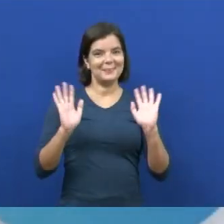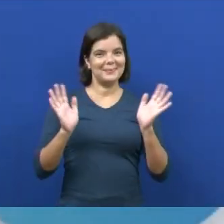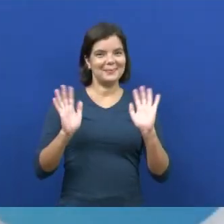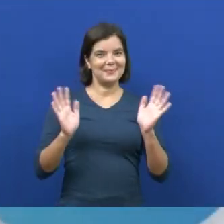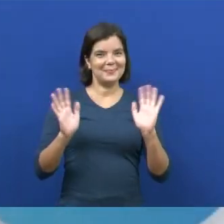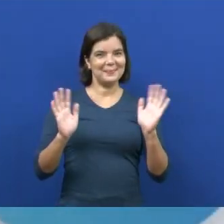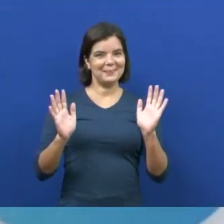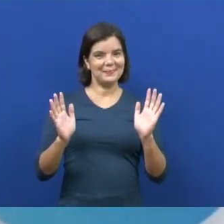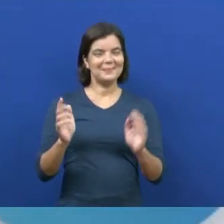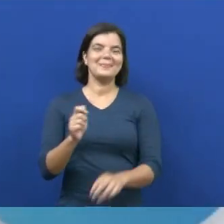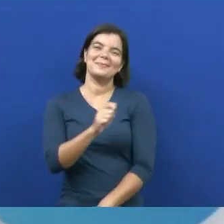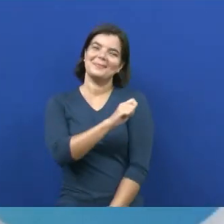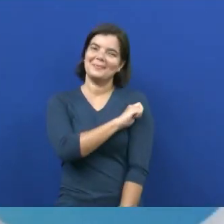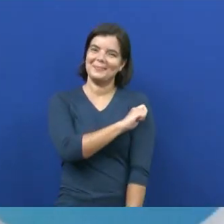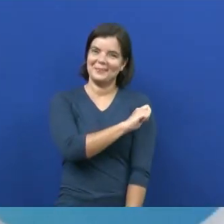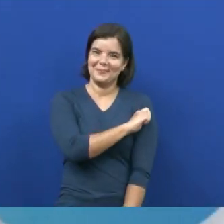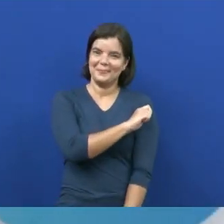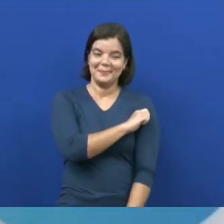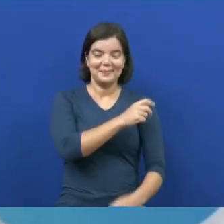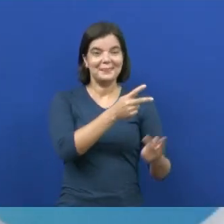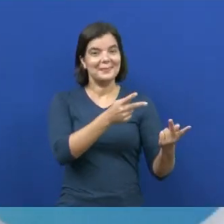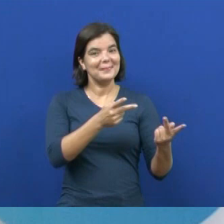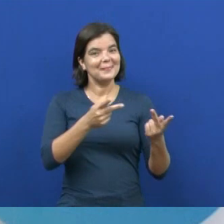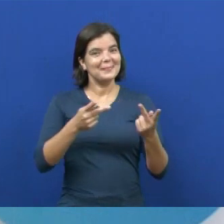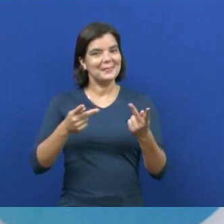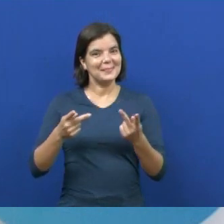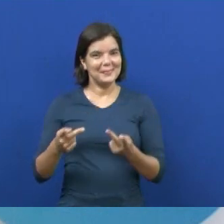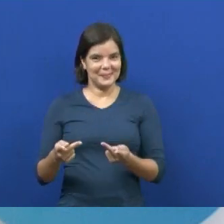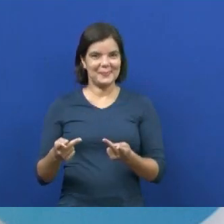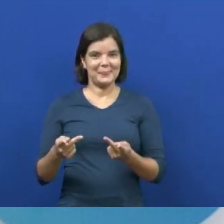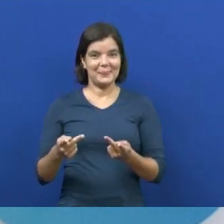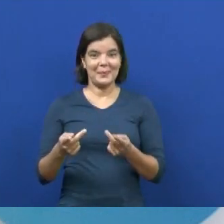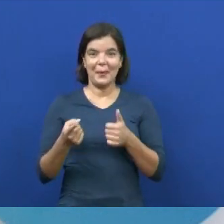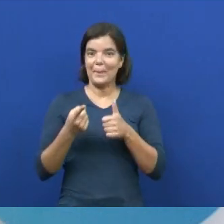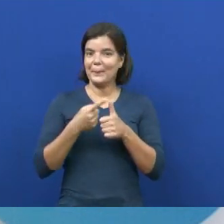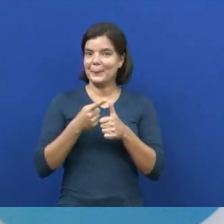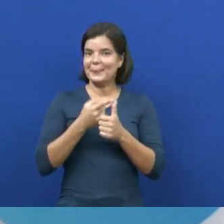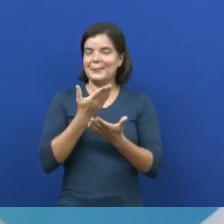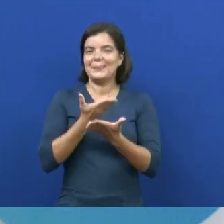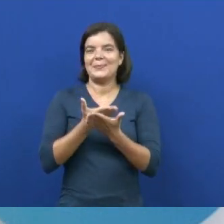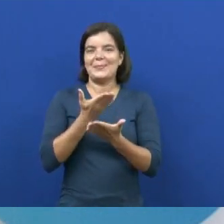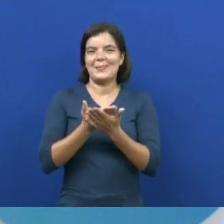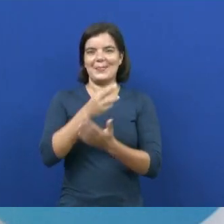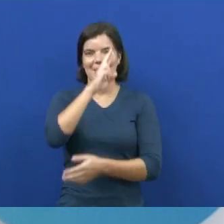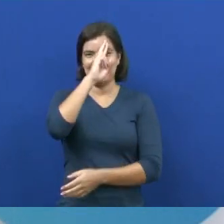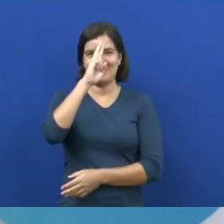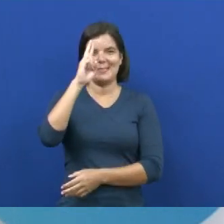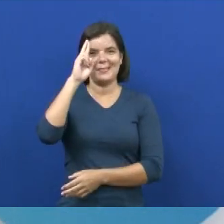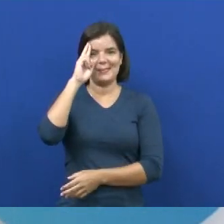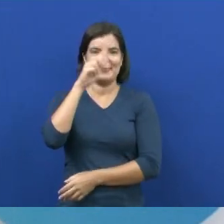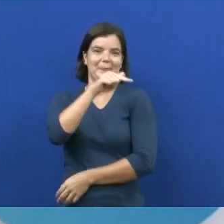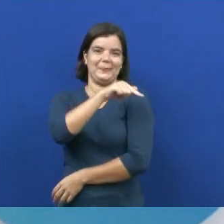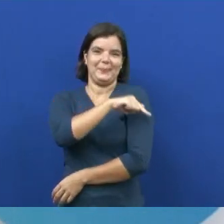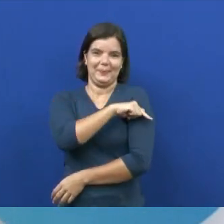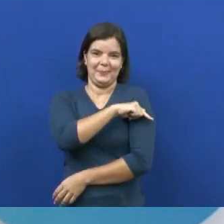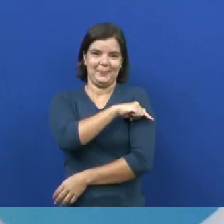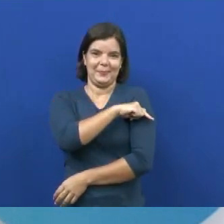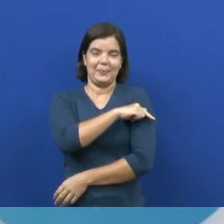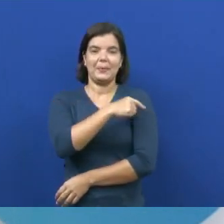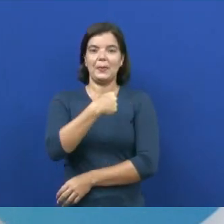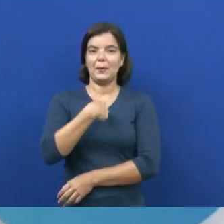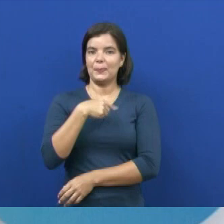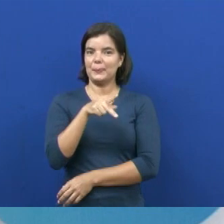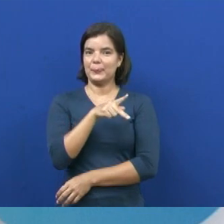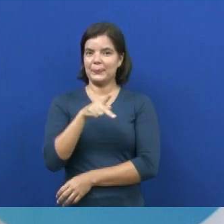Olá, queridos alunos, sejam bem-vindos à nossa primeira aula de História do 7º ano. Eu